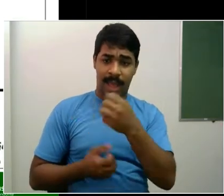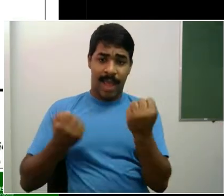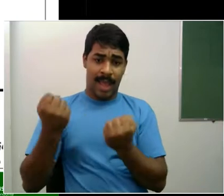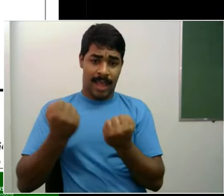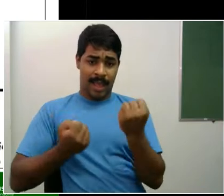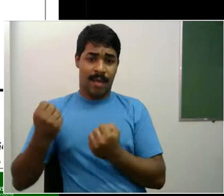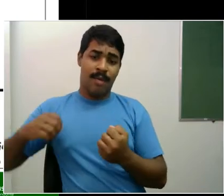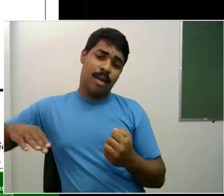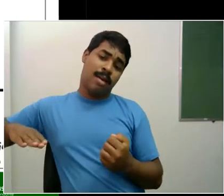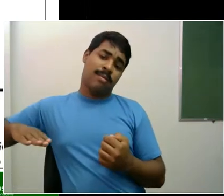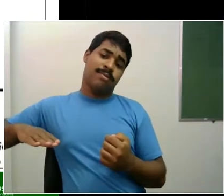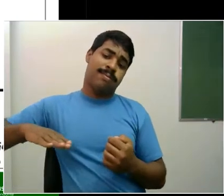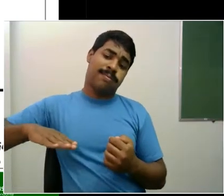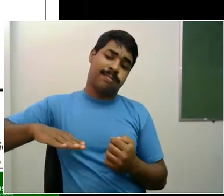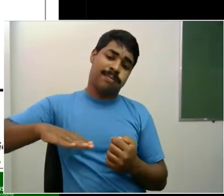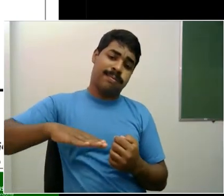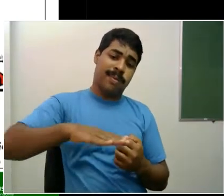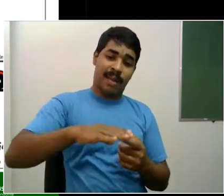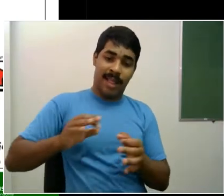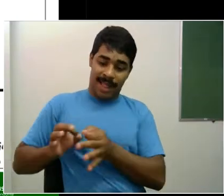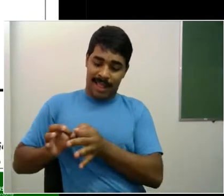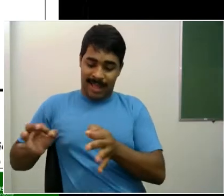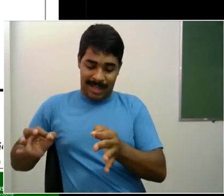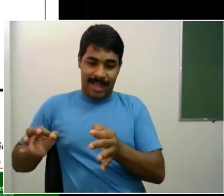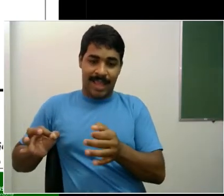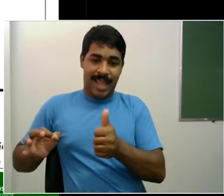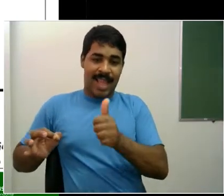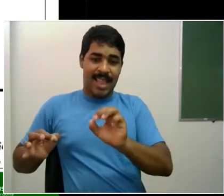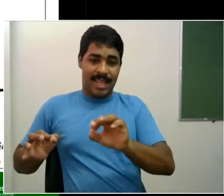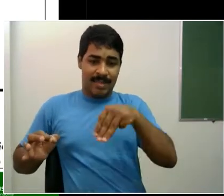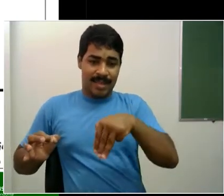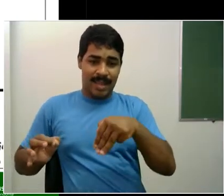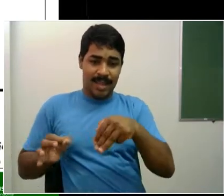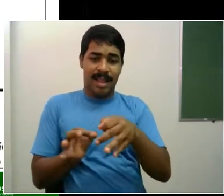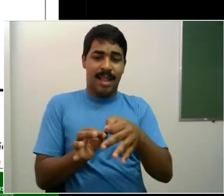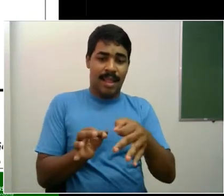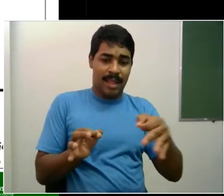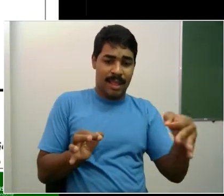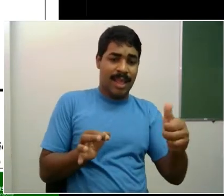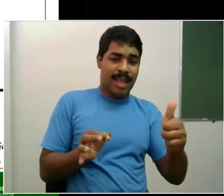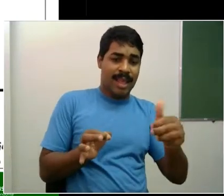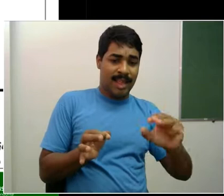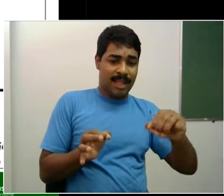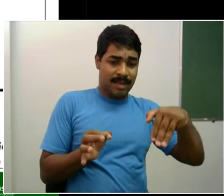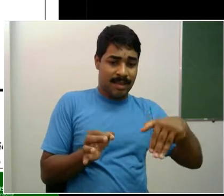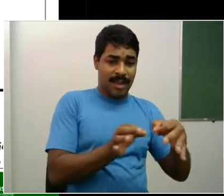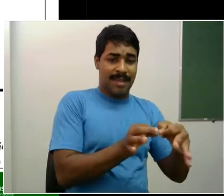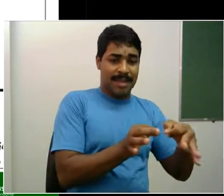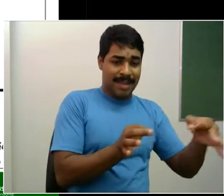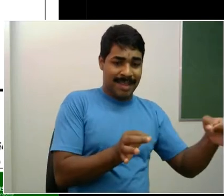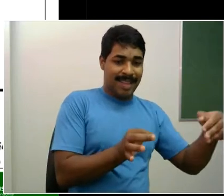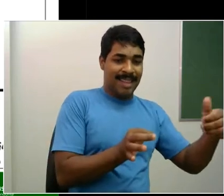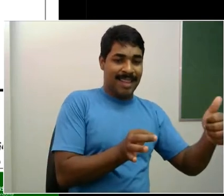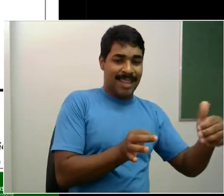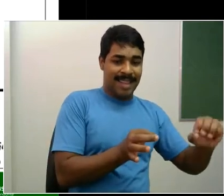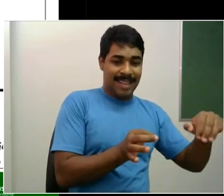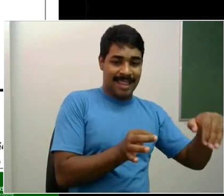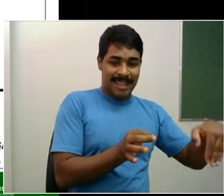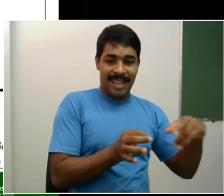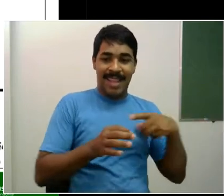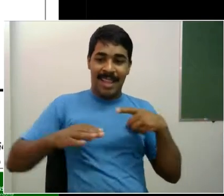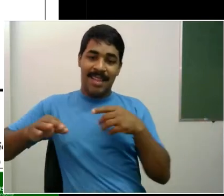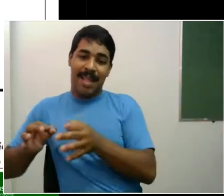percorre trechos de 10 metros, gastando sempre 1 segundo. Então, é óbvio que a velocidade dele vai ser